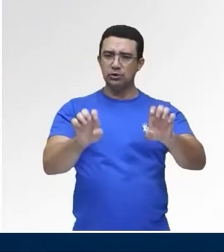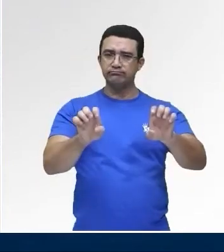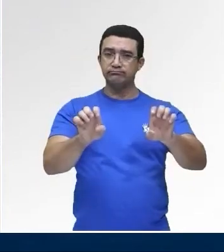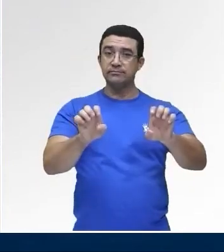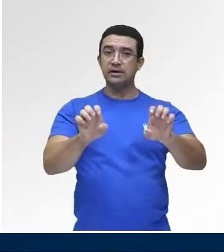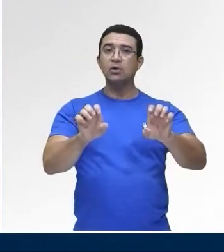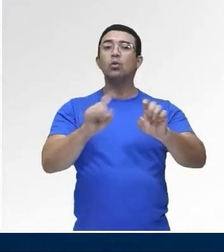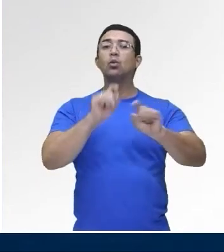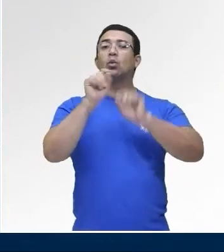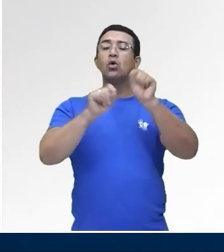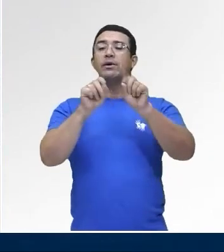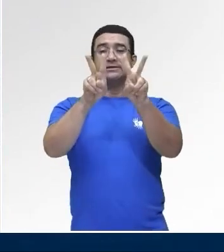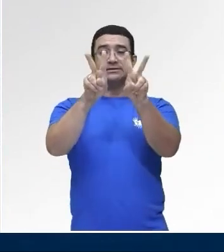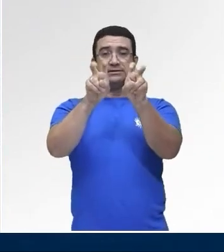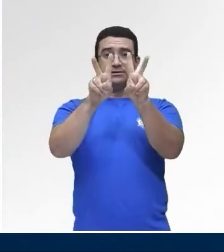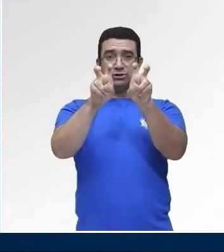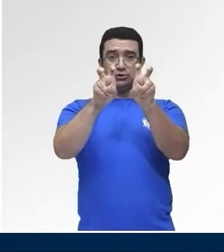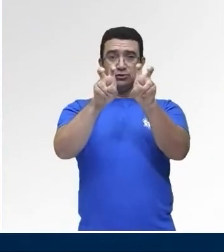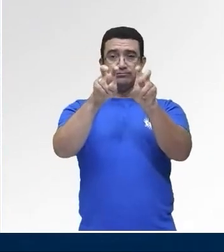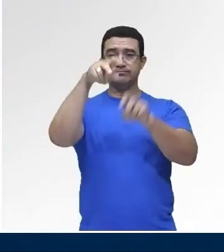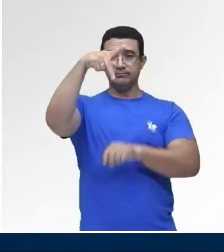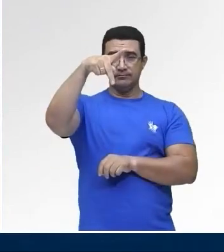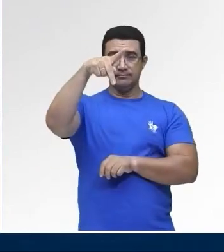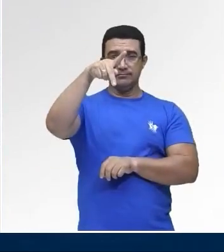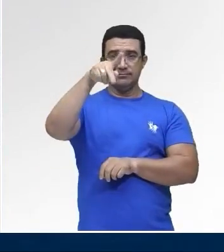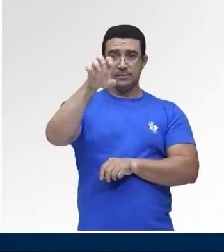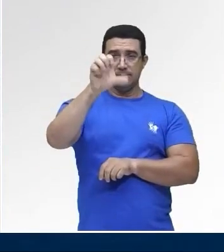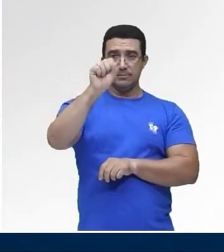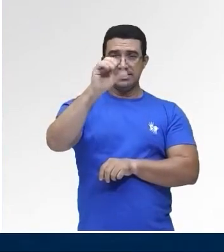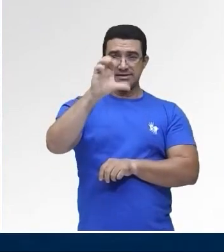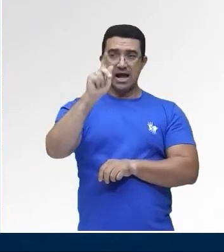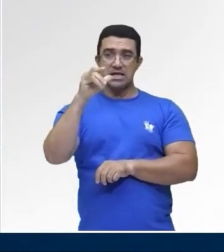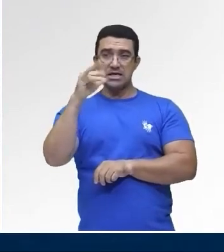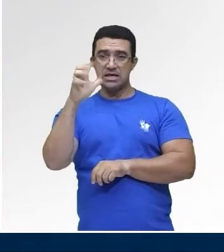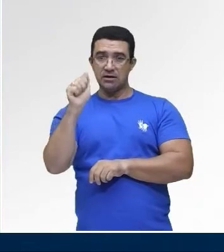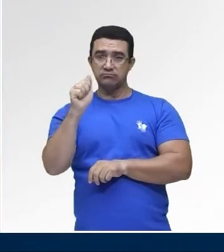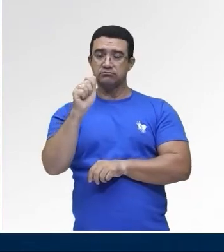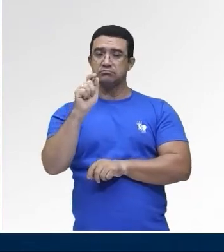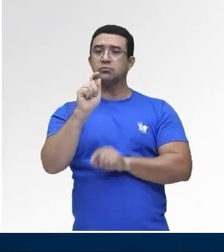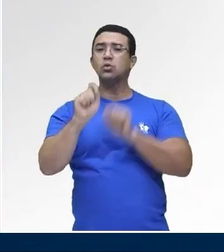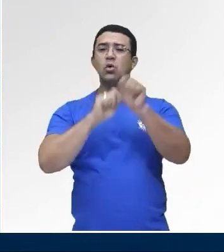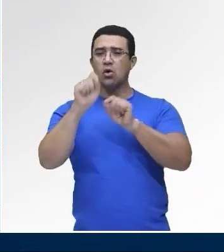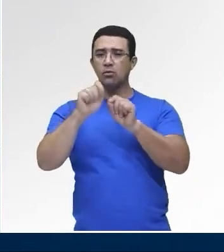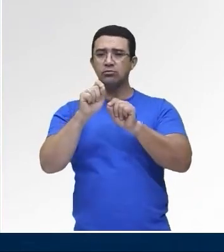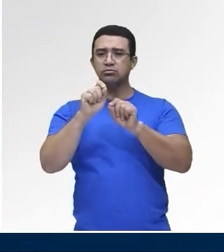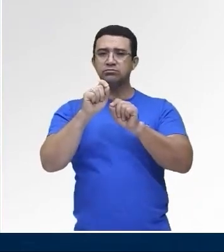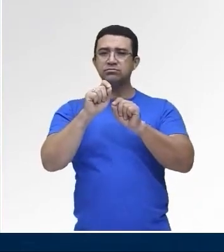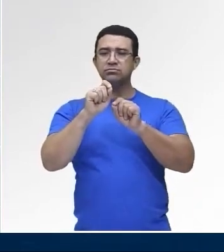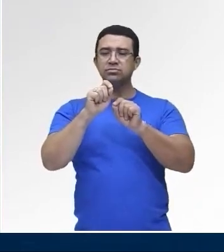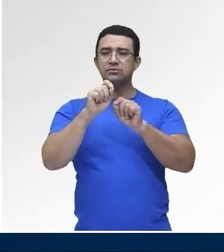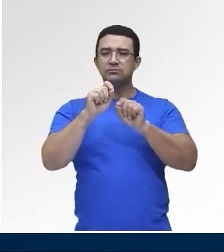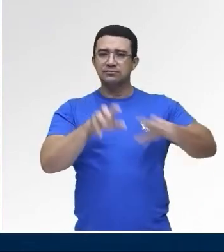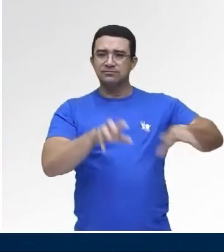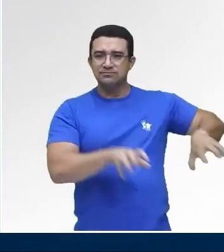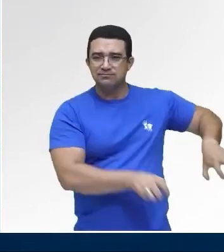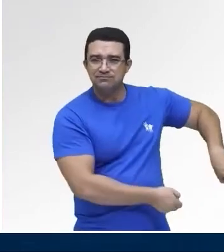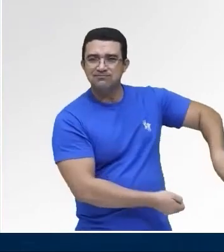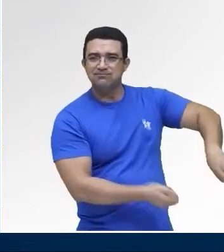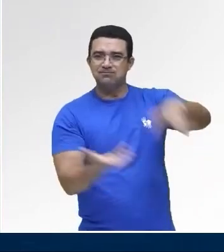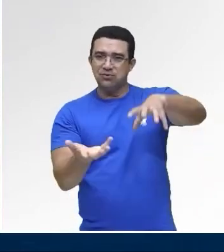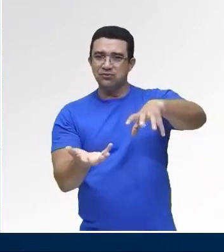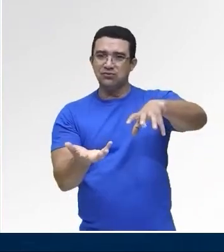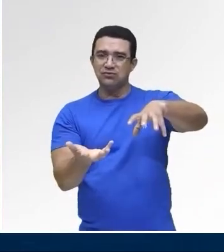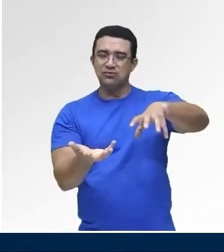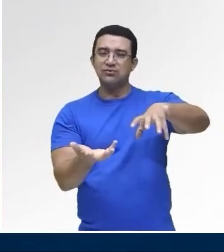desse poema é a pescaria, né? Por quê? Porque ela estava observando, ela estava vendo como os